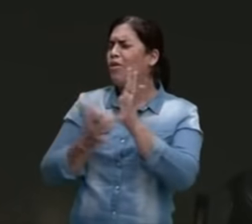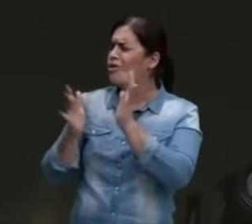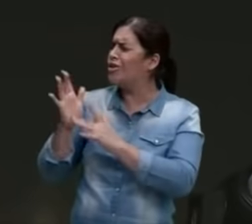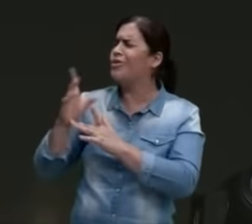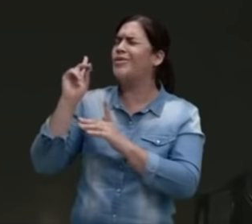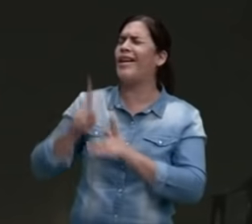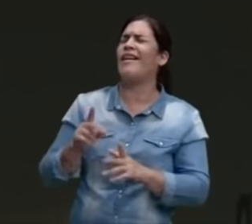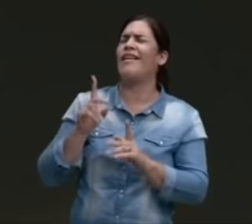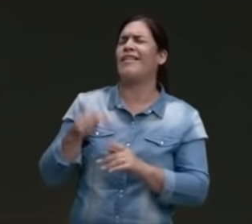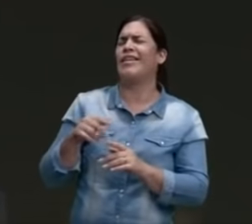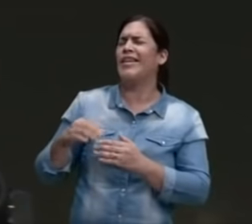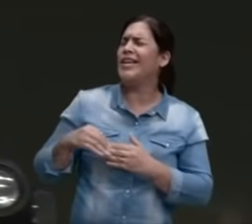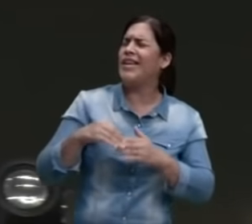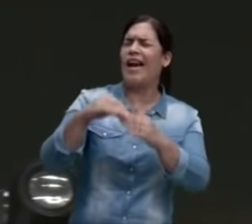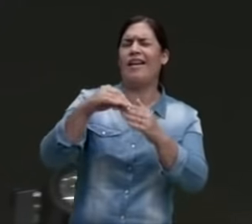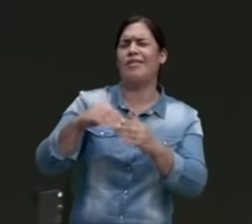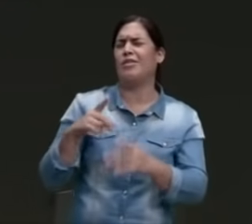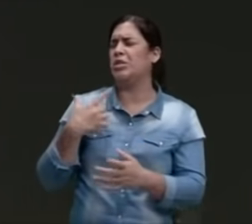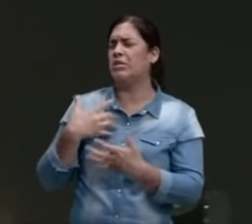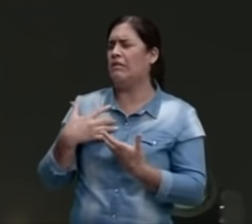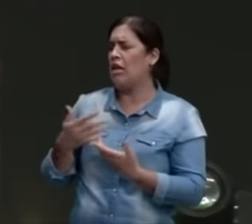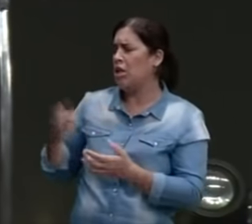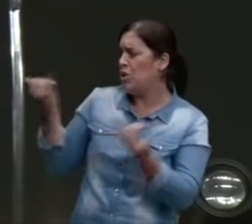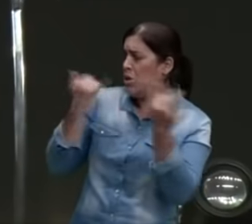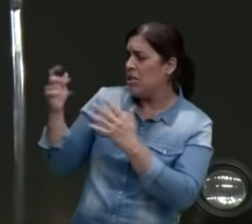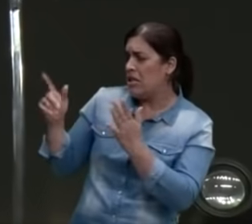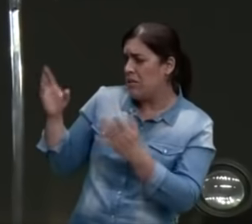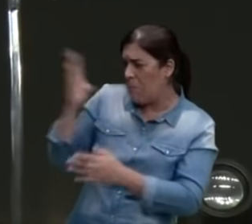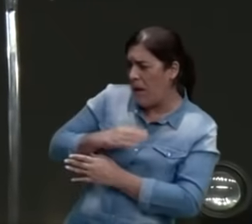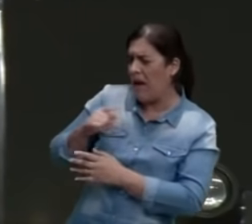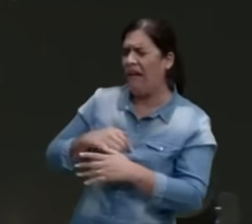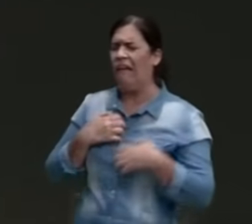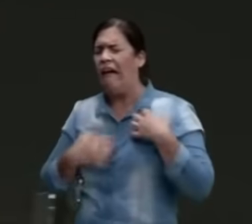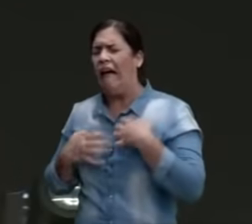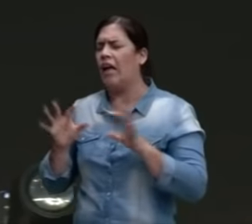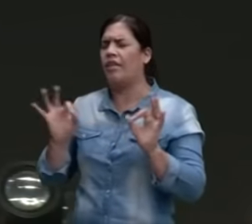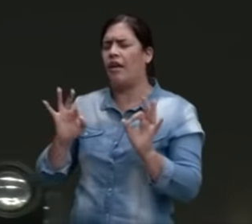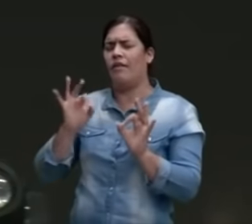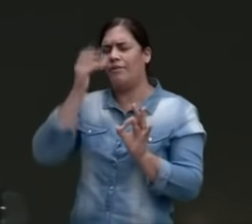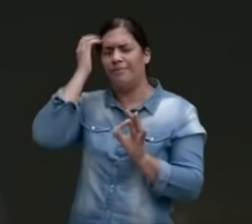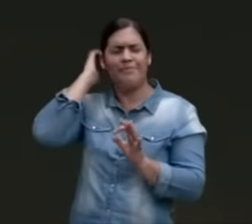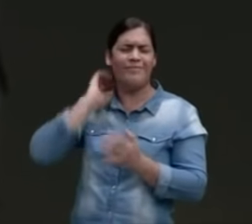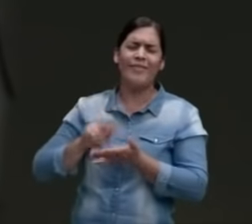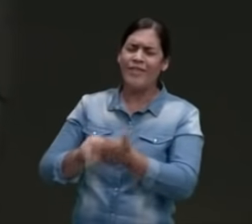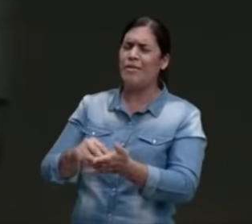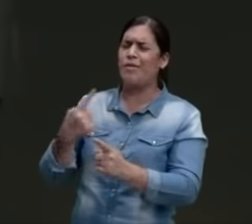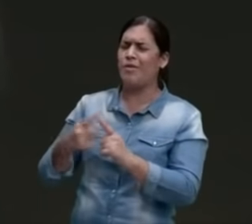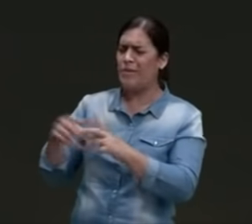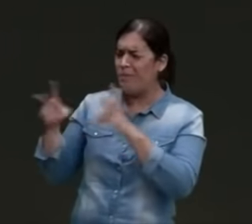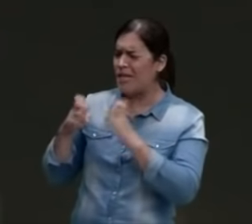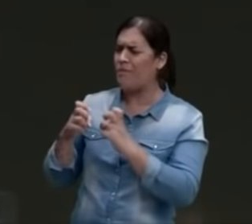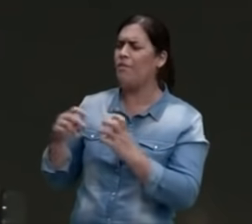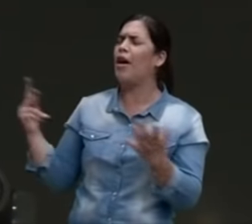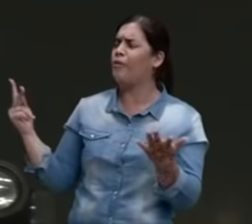era, Pai, no qual a gente não se abala com as más notícias, Pai, porque a partir de agora nós percebemos que está acontecendo